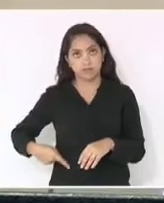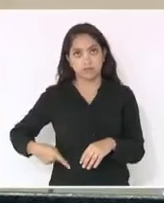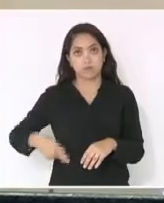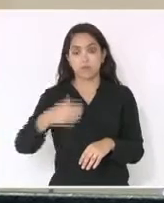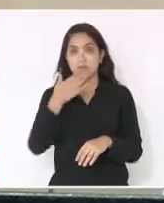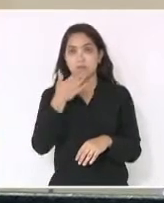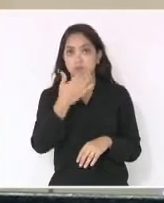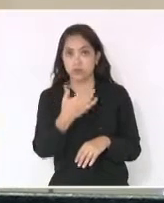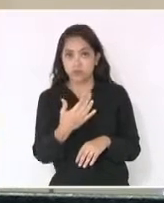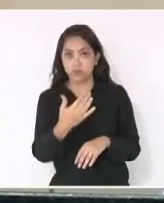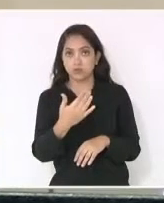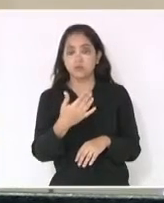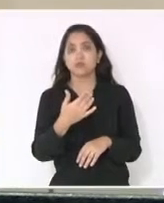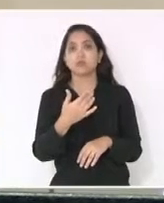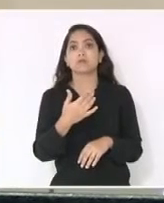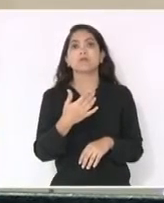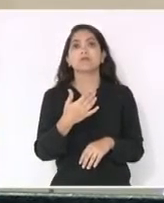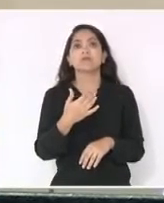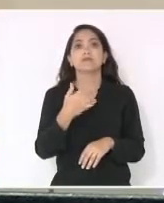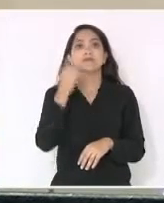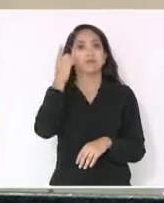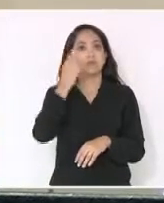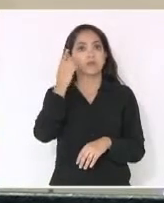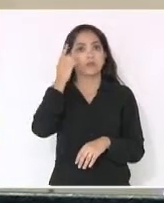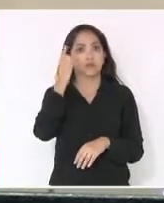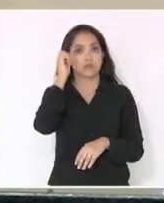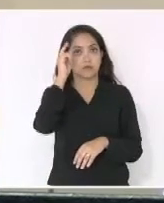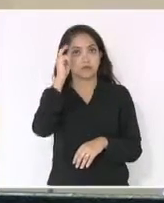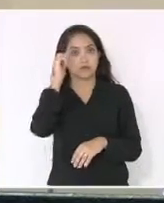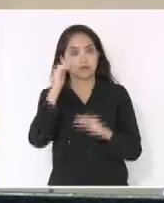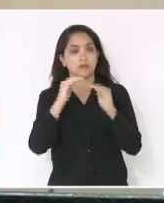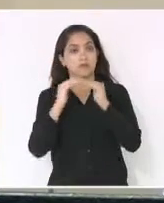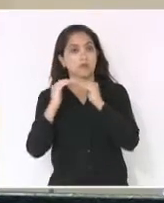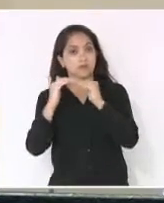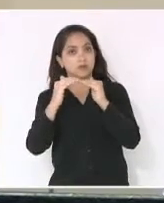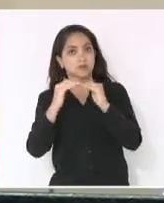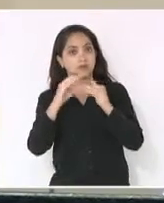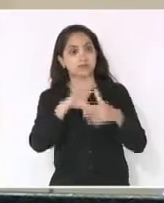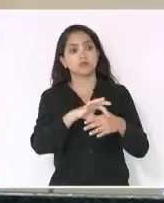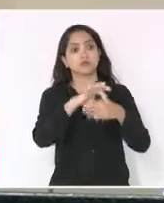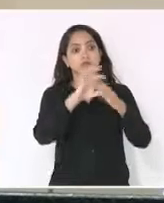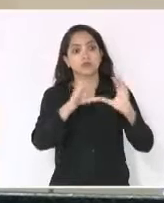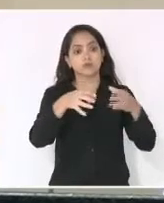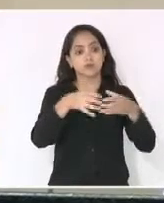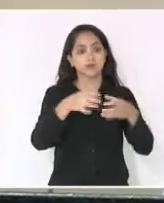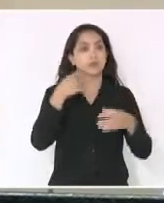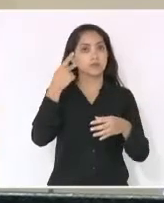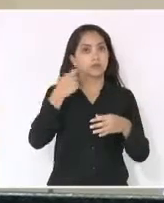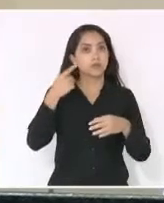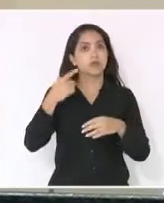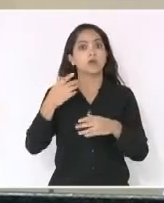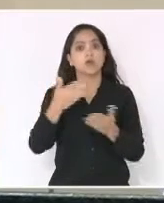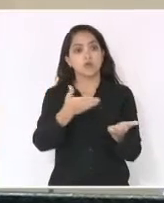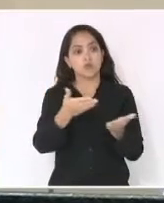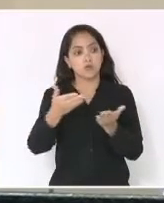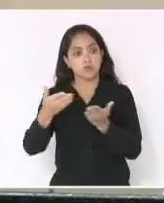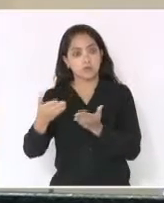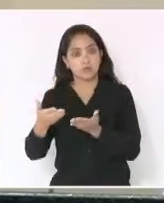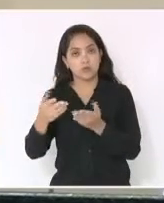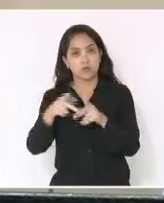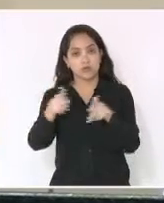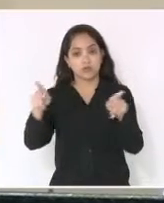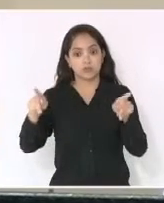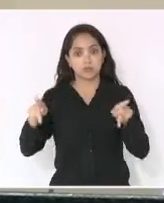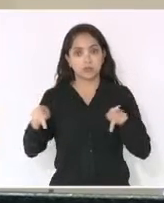solicitação do senhor deputado cesar valduga com a que cência dos líderes dos partidos convidou o senhor procurador chefe do ministério